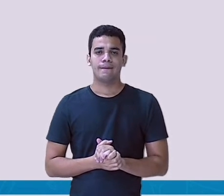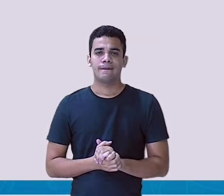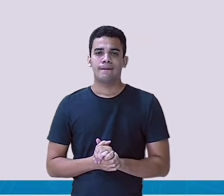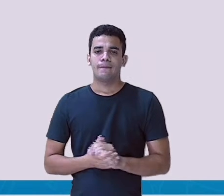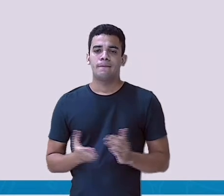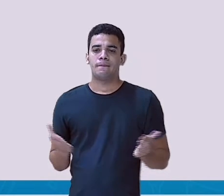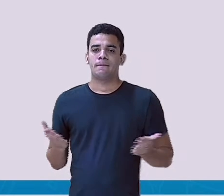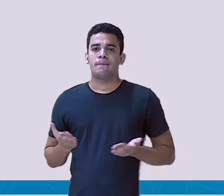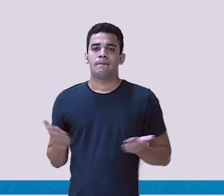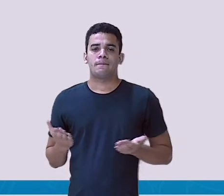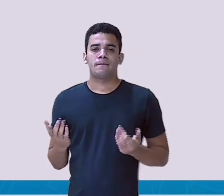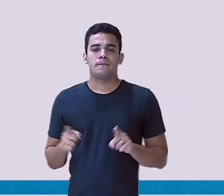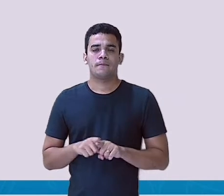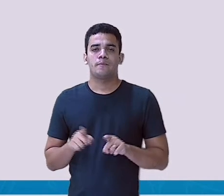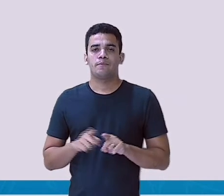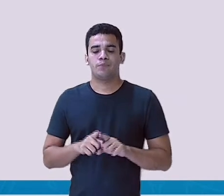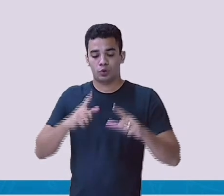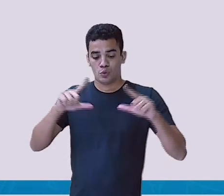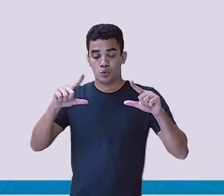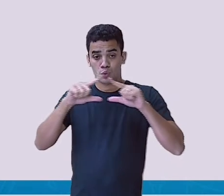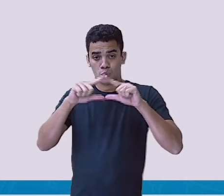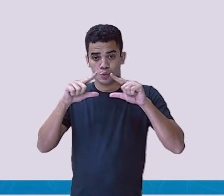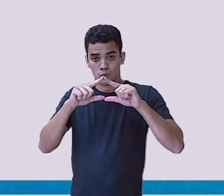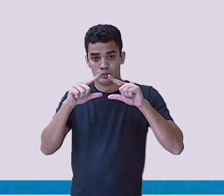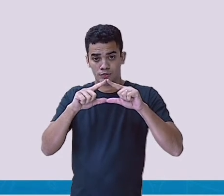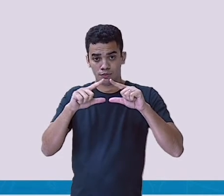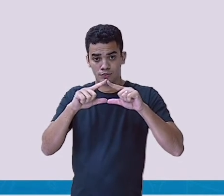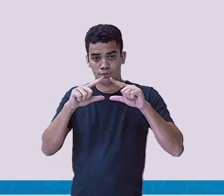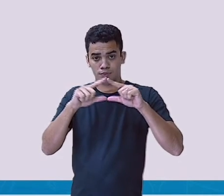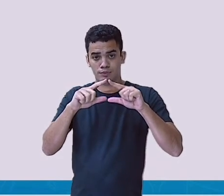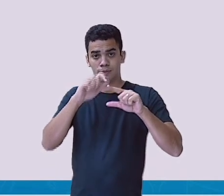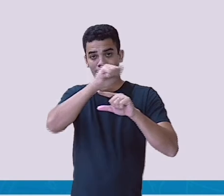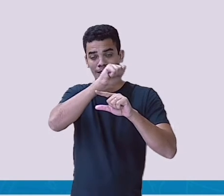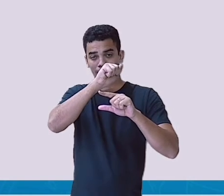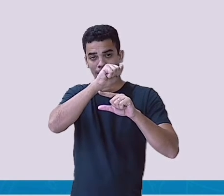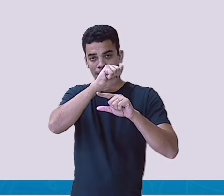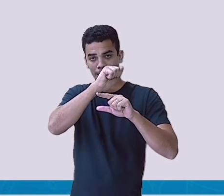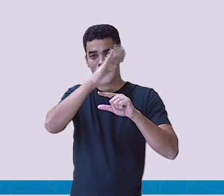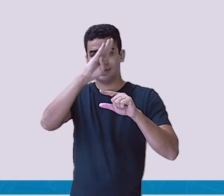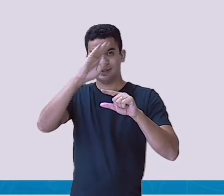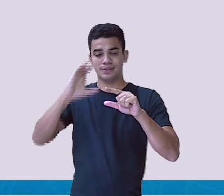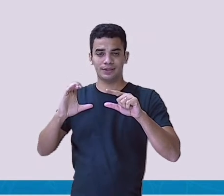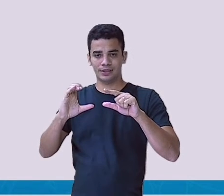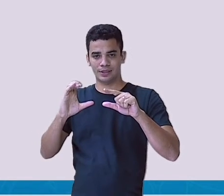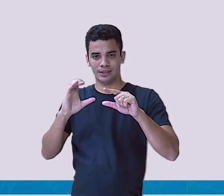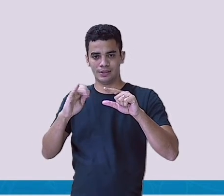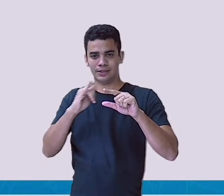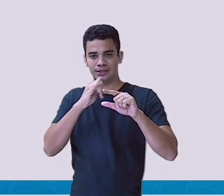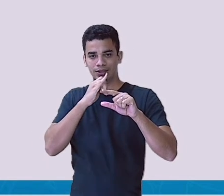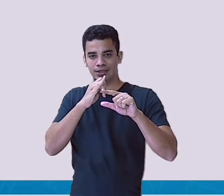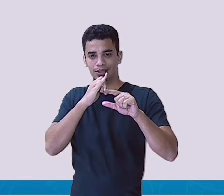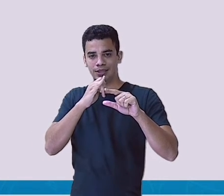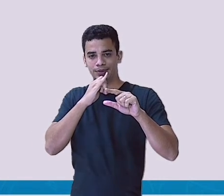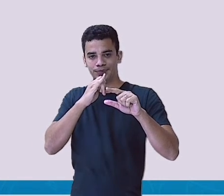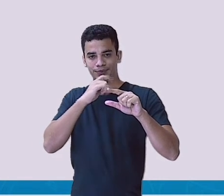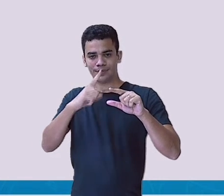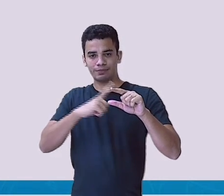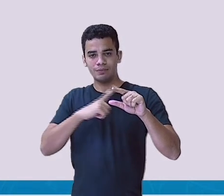Aqui, no triângulo ABC, AD é mediatriz de AD e a